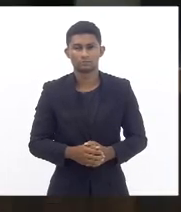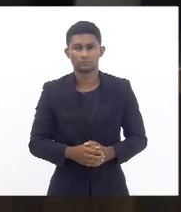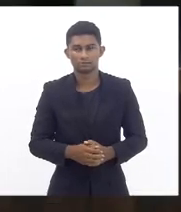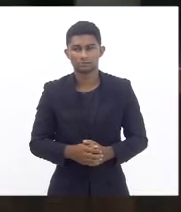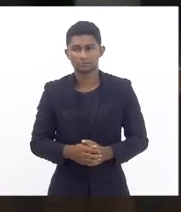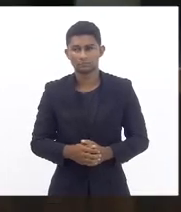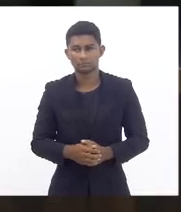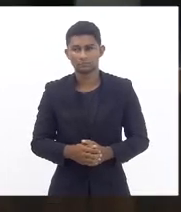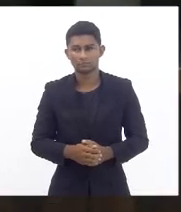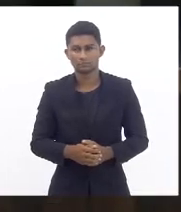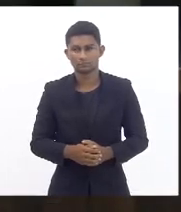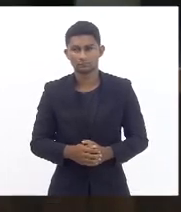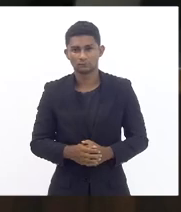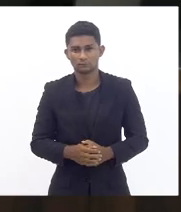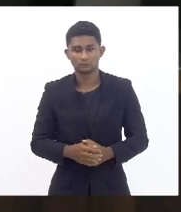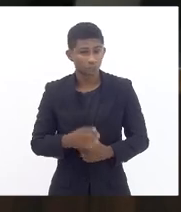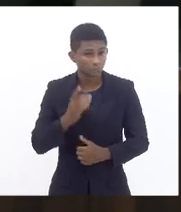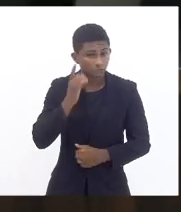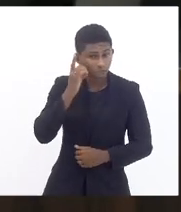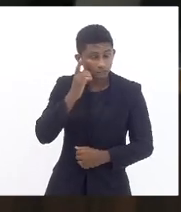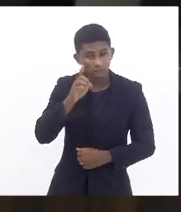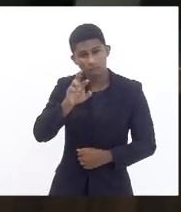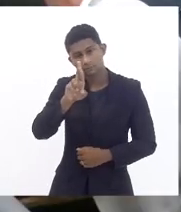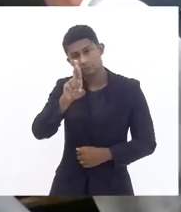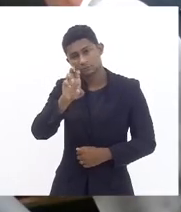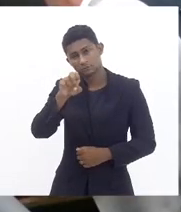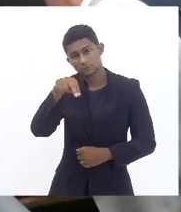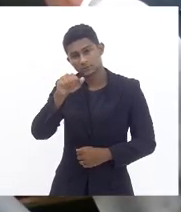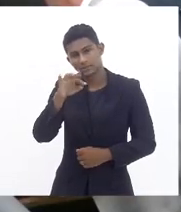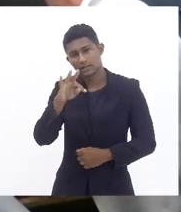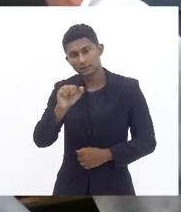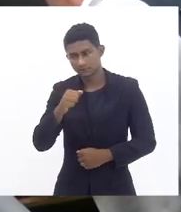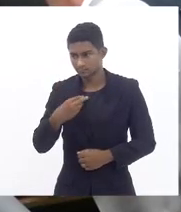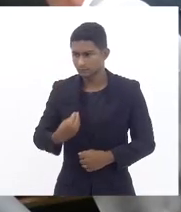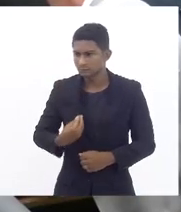Deputada Renata Souza.